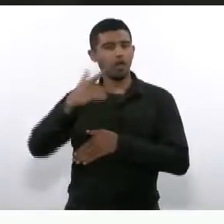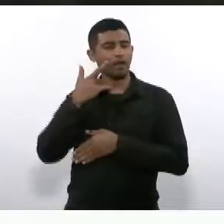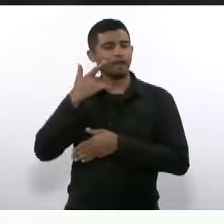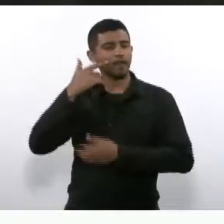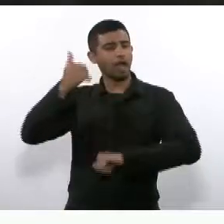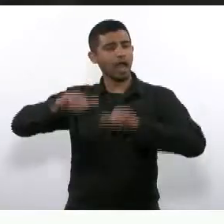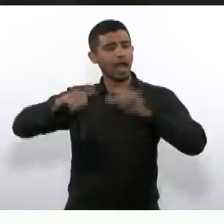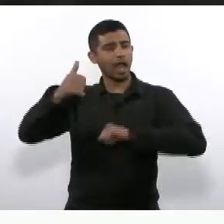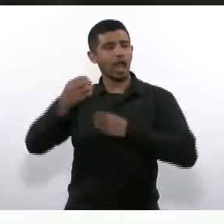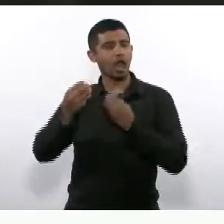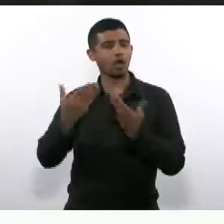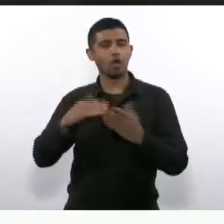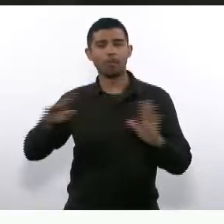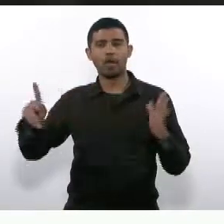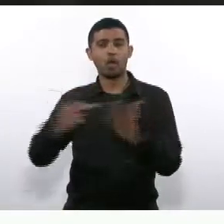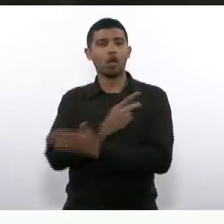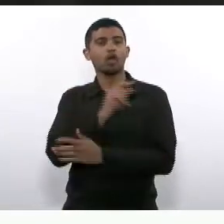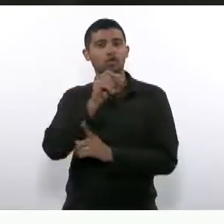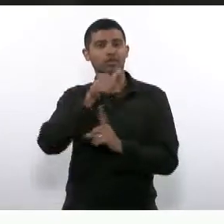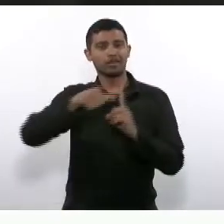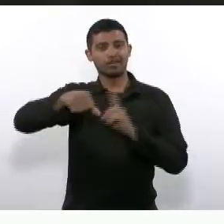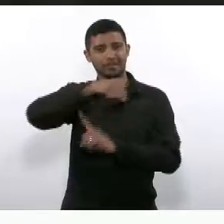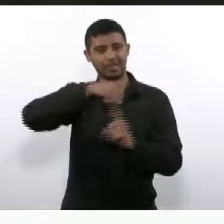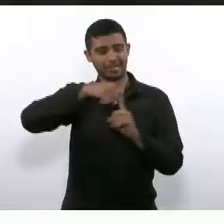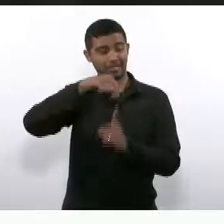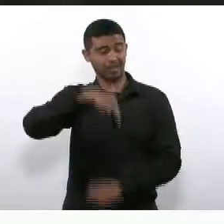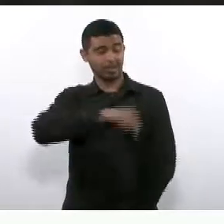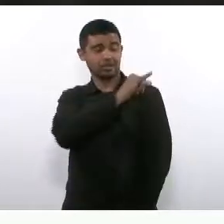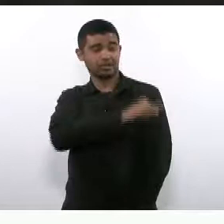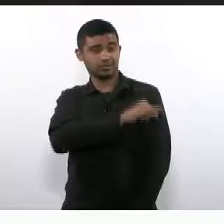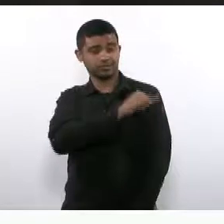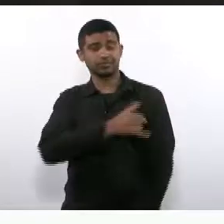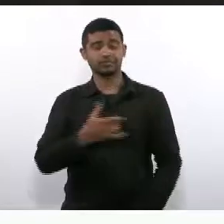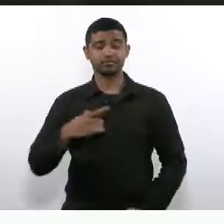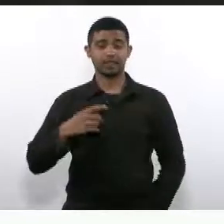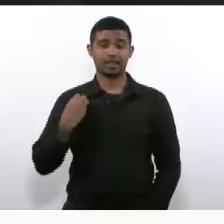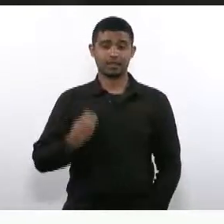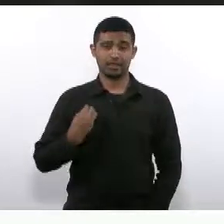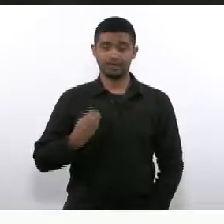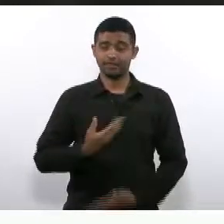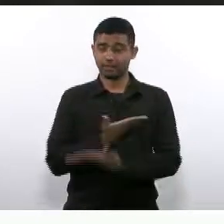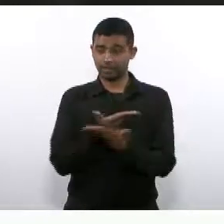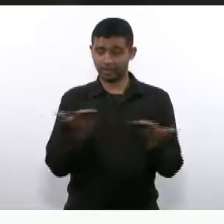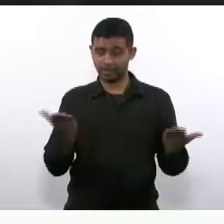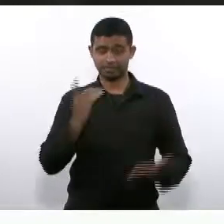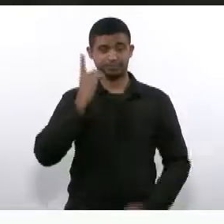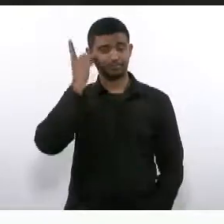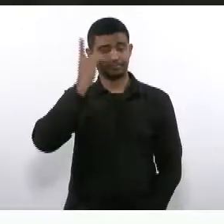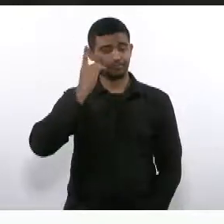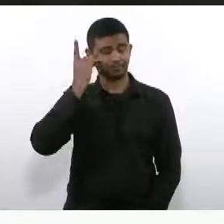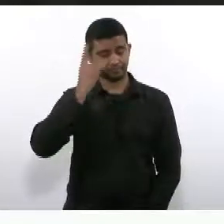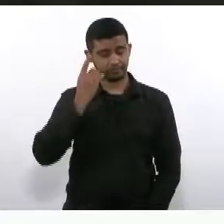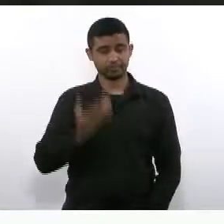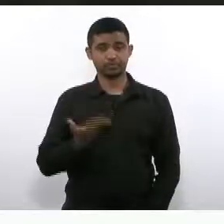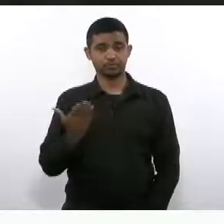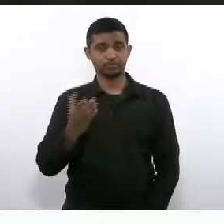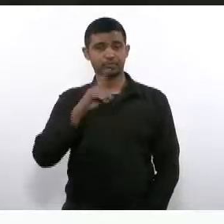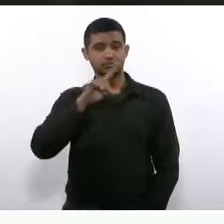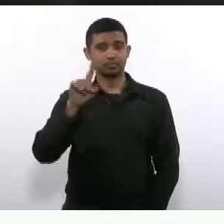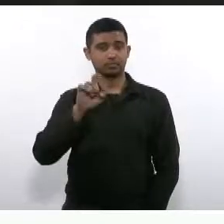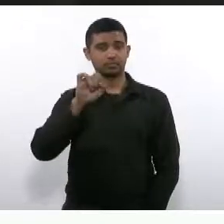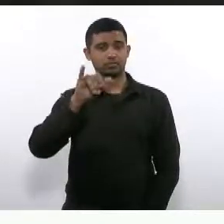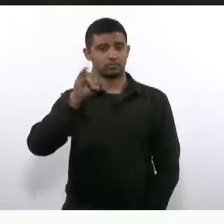apurar os casos de feminicídio no Estado do Rio de Janeiro e contando com a presença das excelentíssimas senhoras, deputada